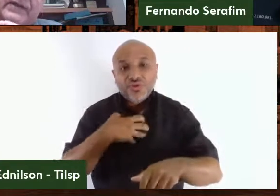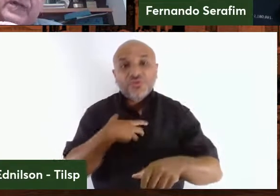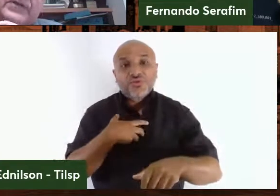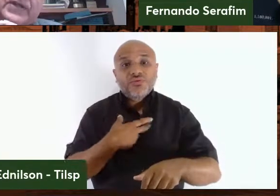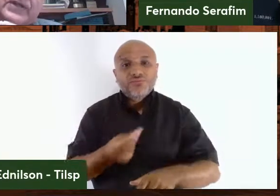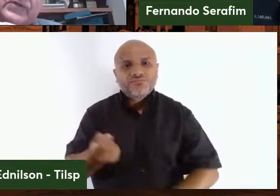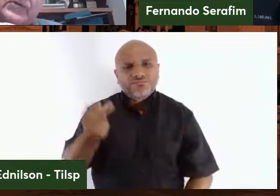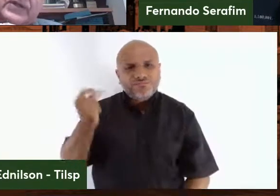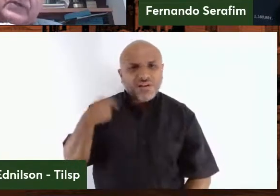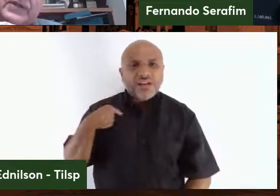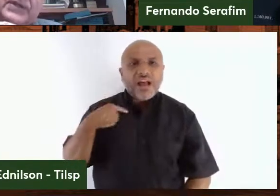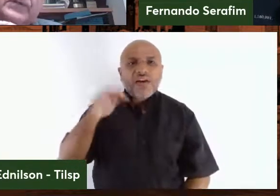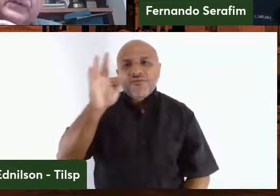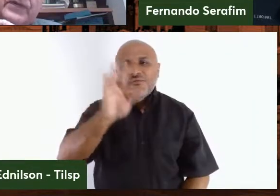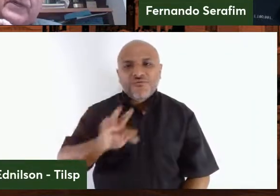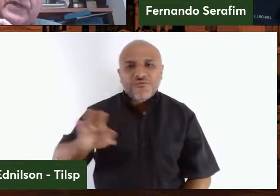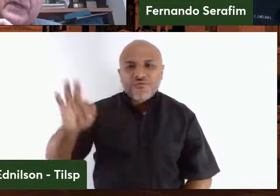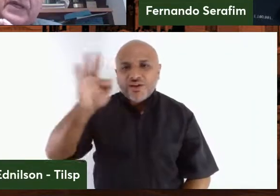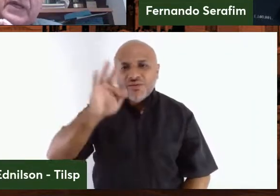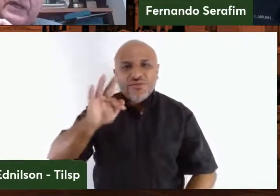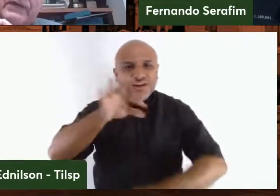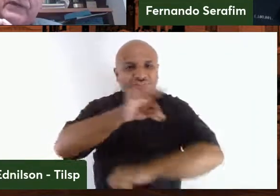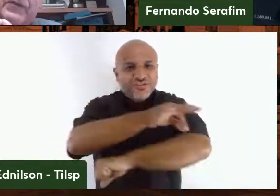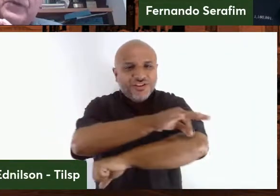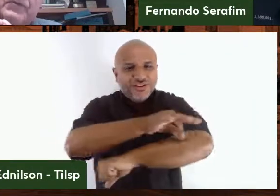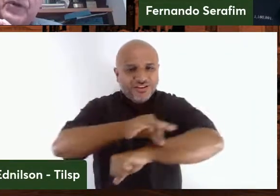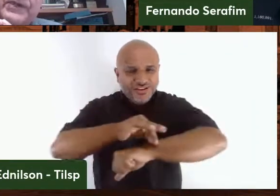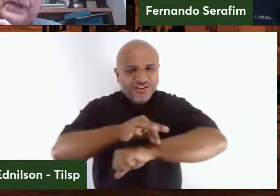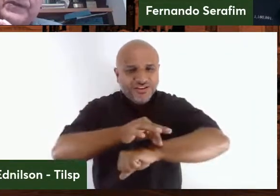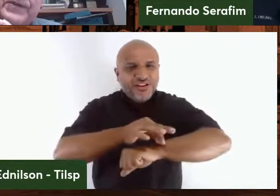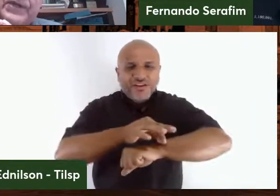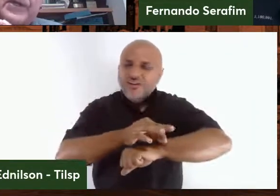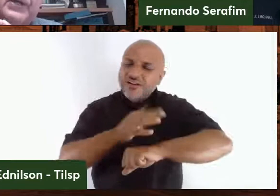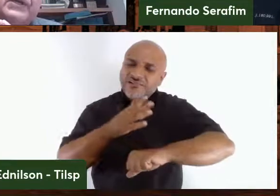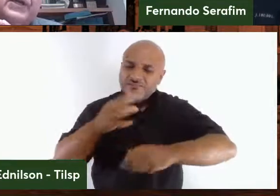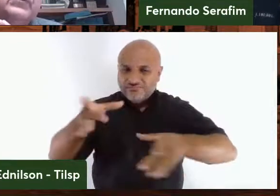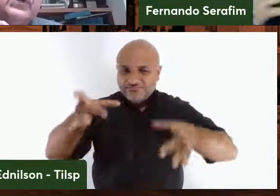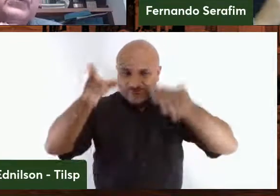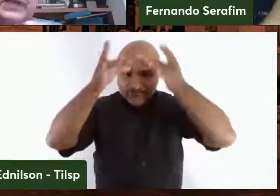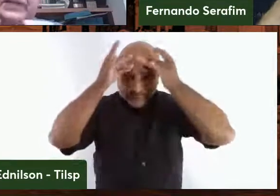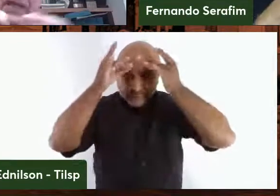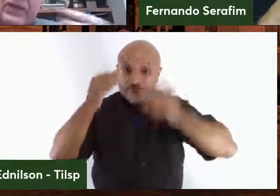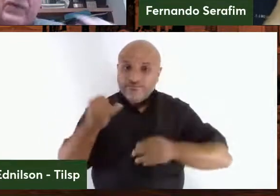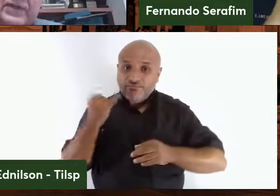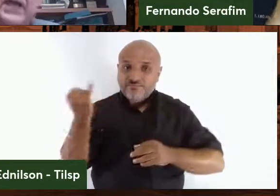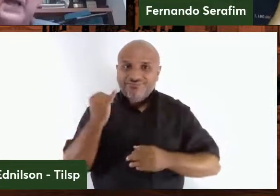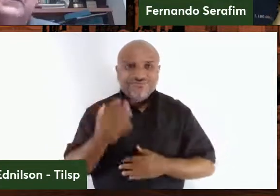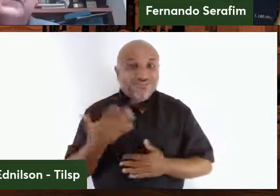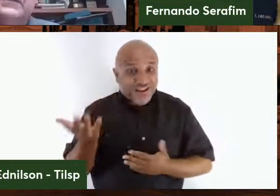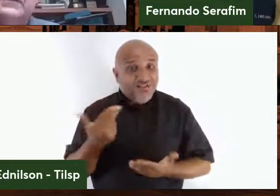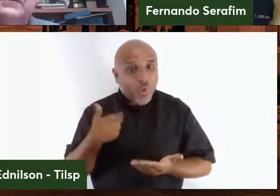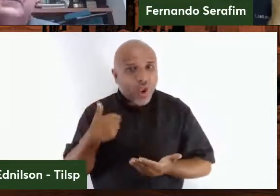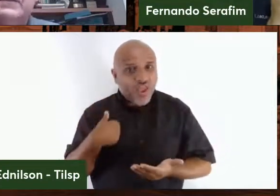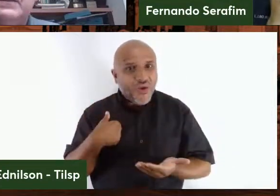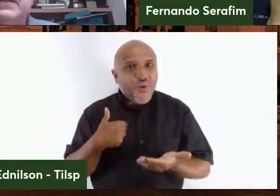na Faculdade de Arquitetura e Urbanismo foi muito importante. Tanto que eu desenho